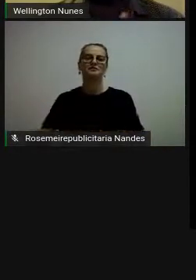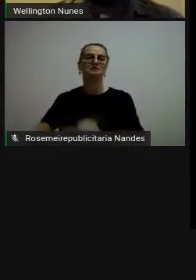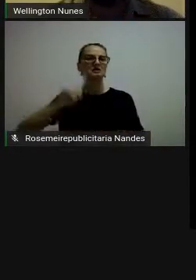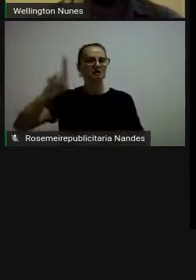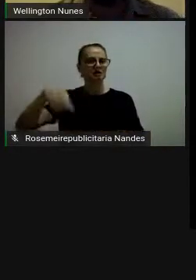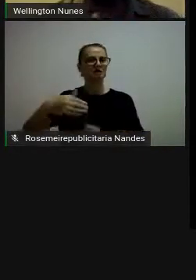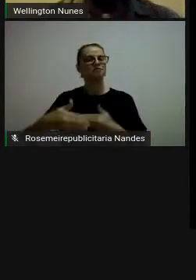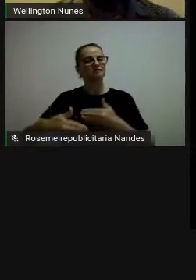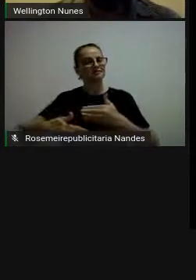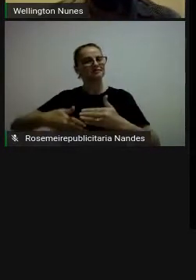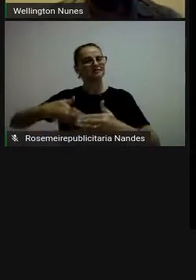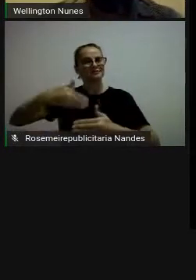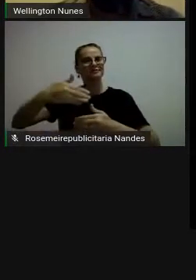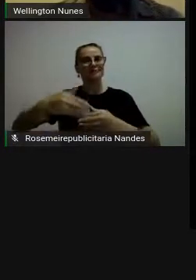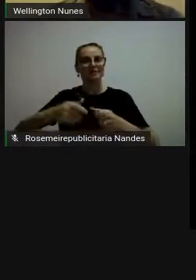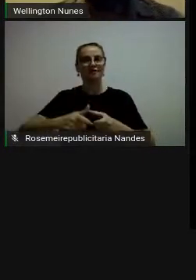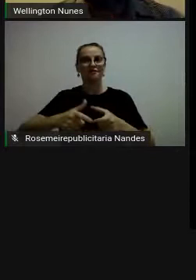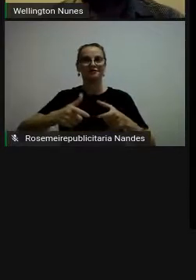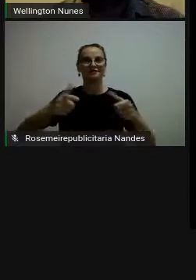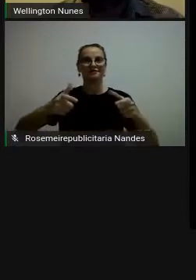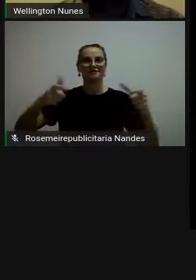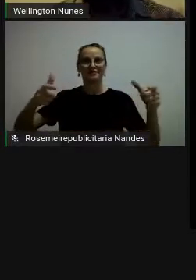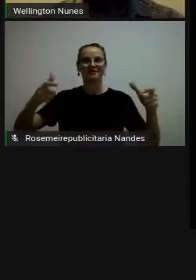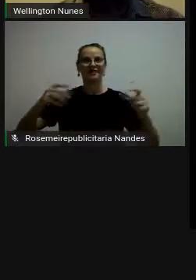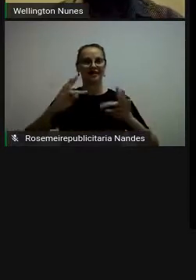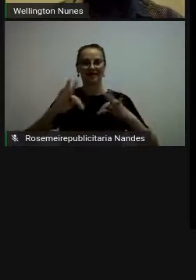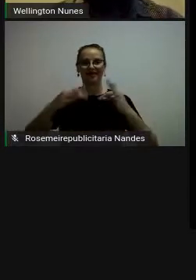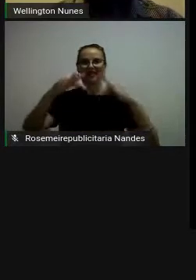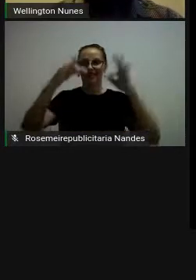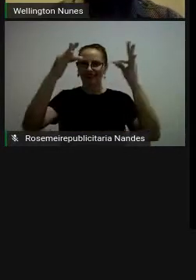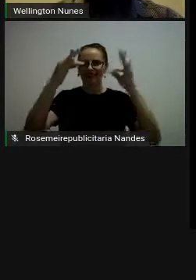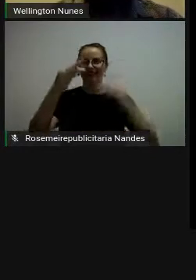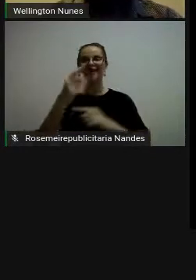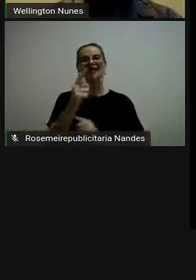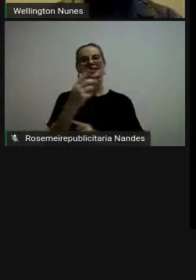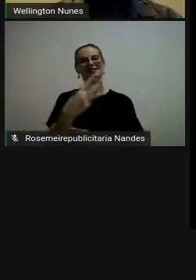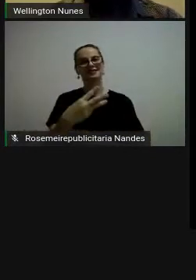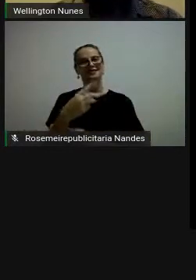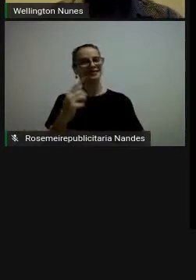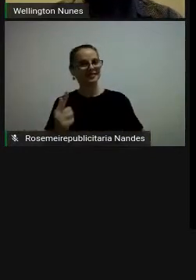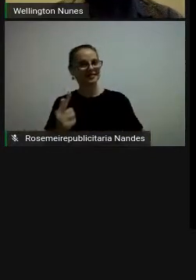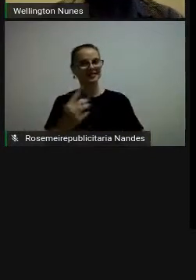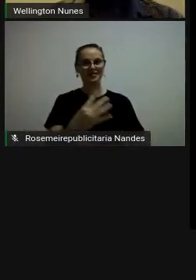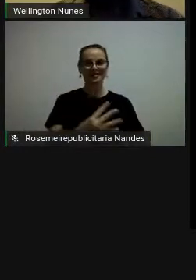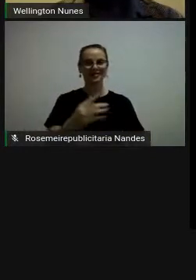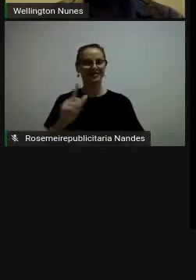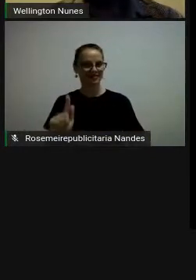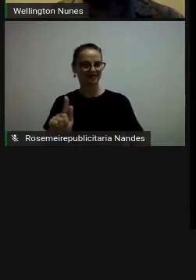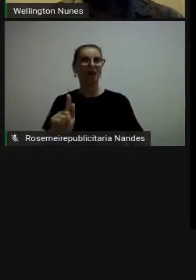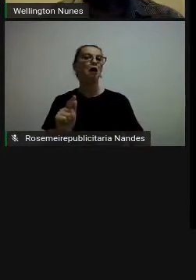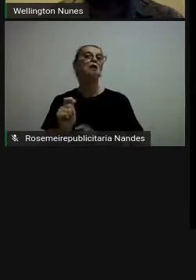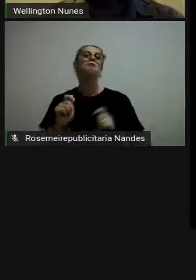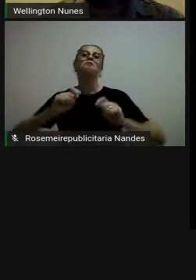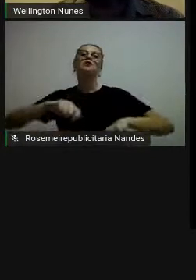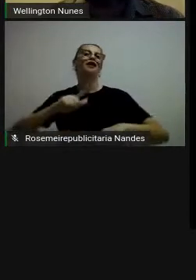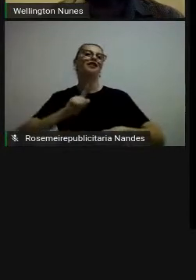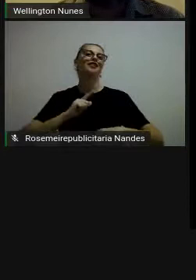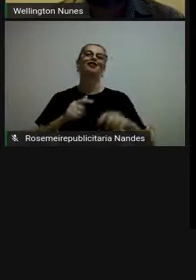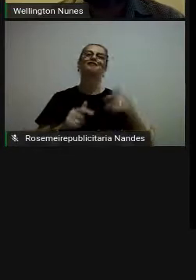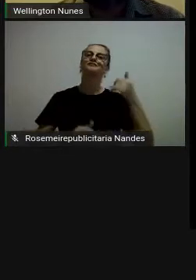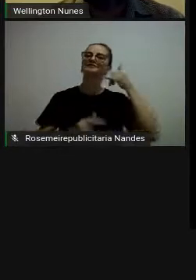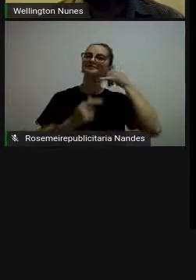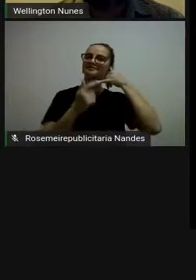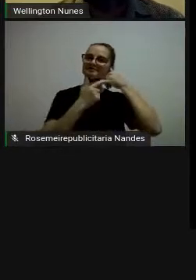aí da internet, o 3G, 4G, nós passamos a ter os smartphones que